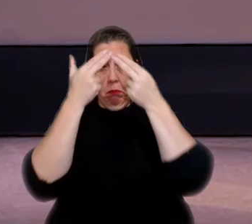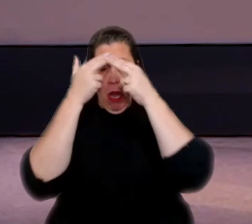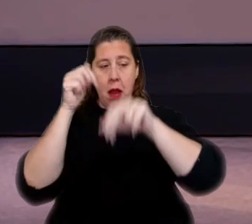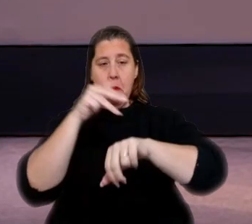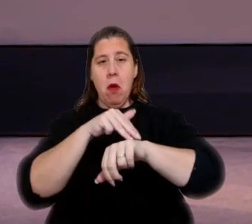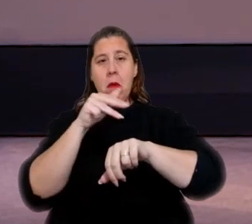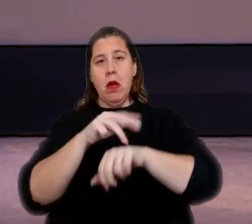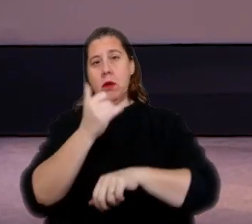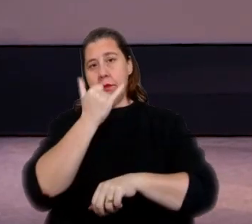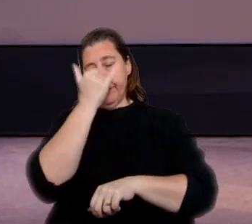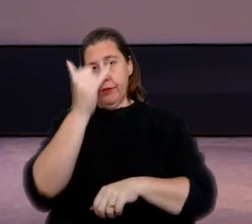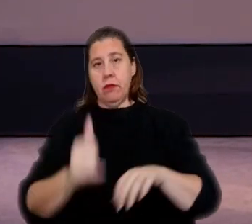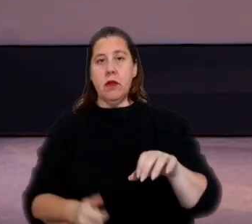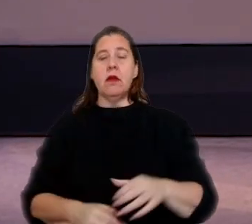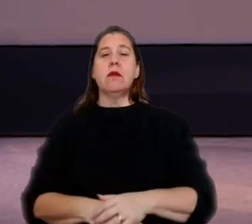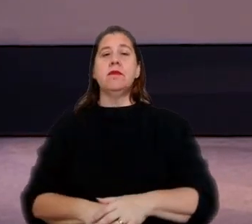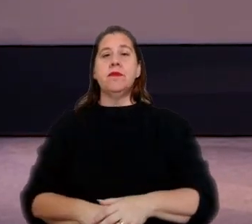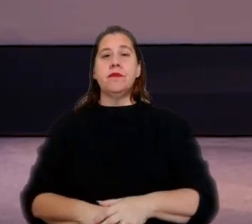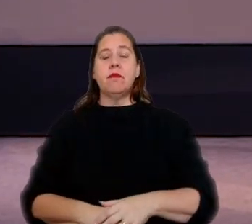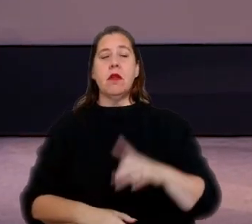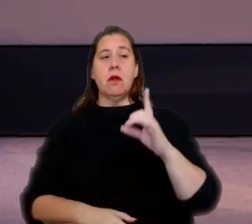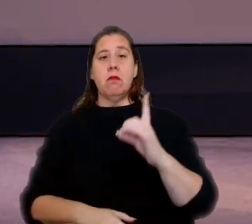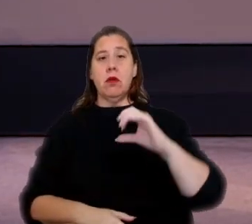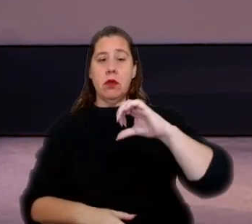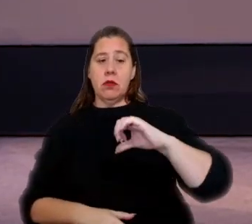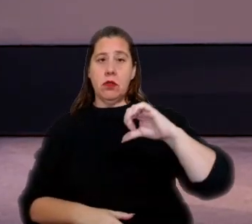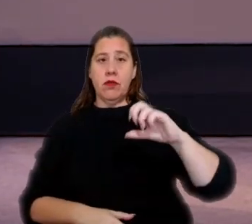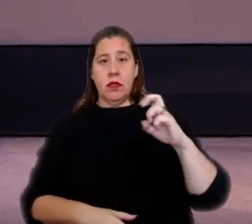de Catástrofe, da editora Escuta. De